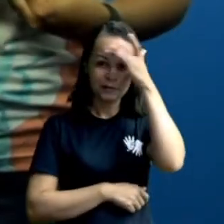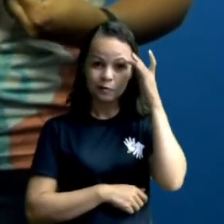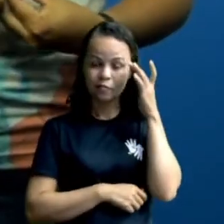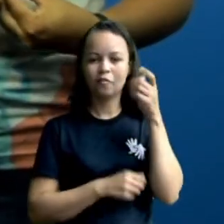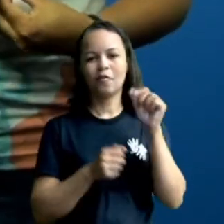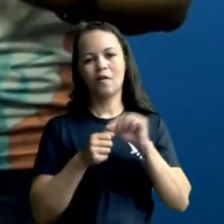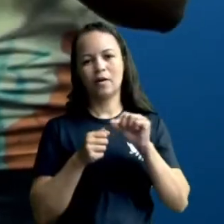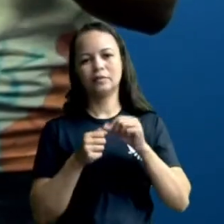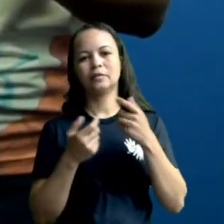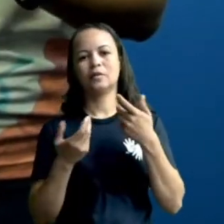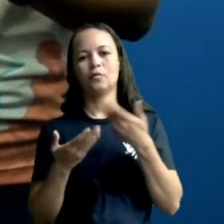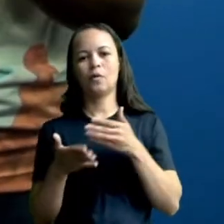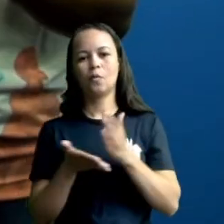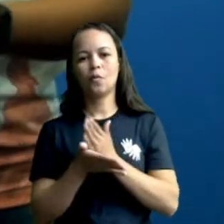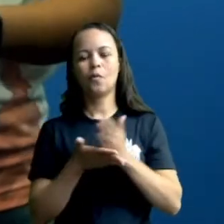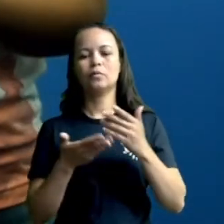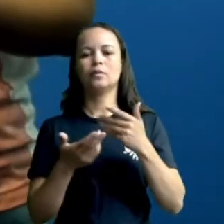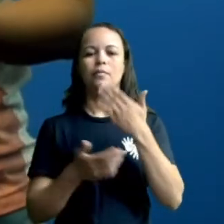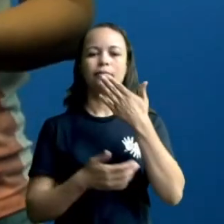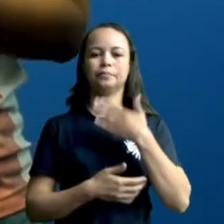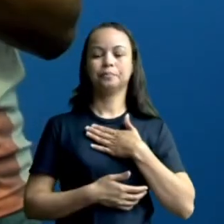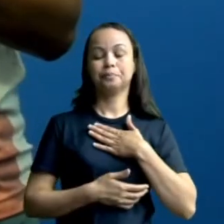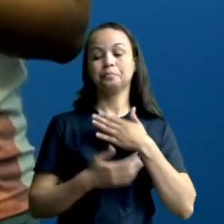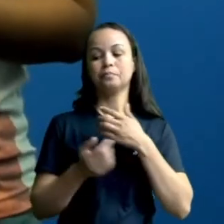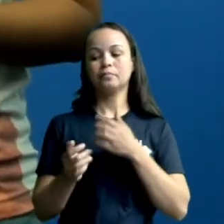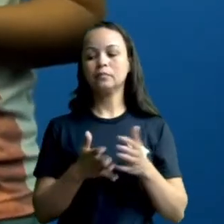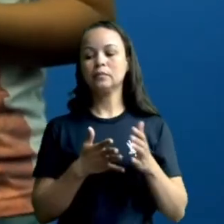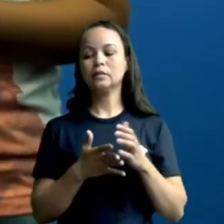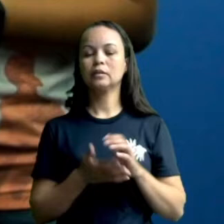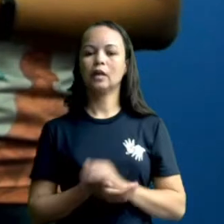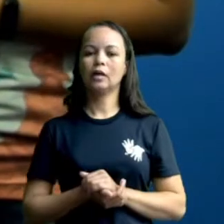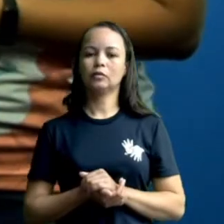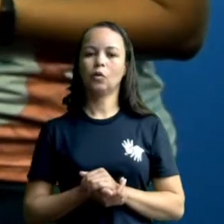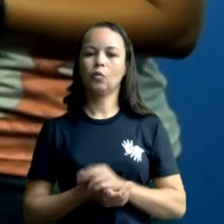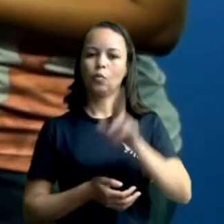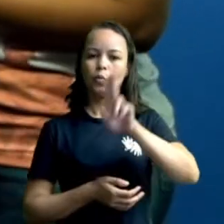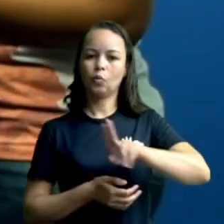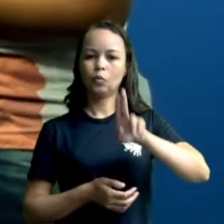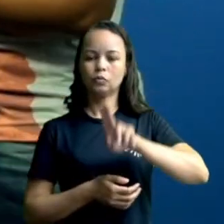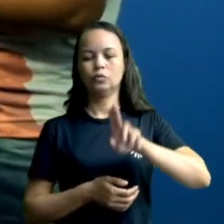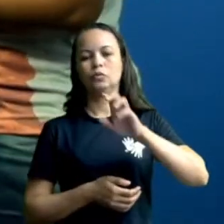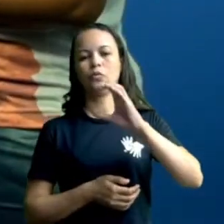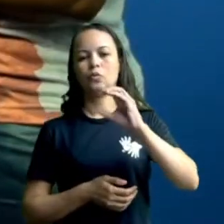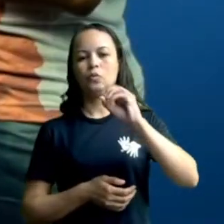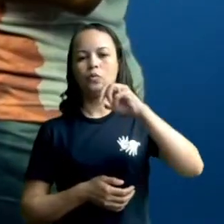coisa para mim. Aí eu uso o condicional simples, certo?